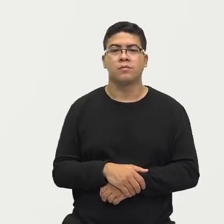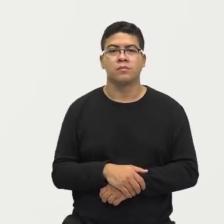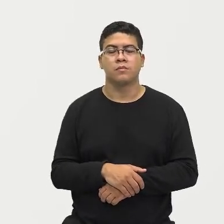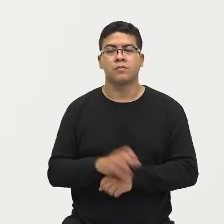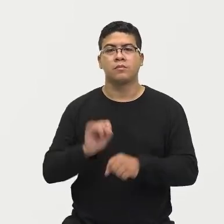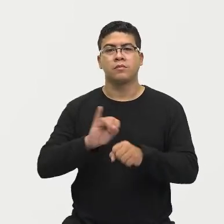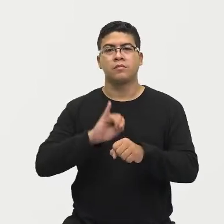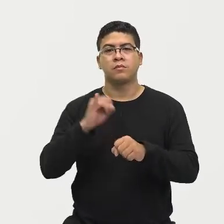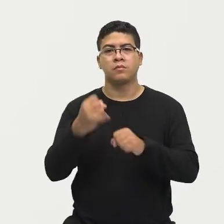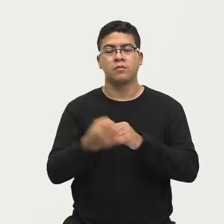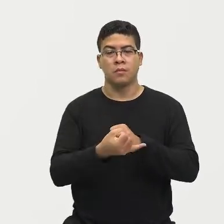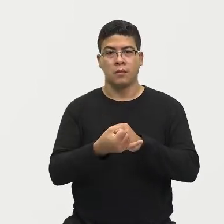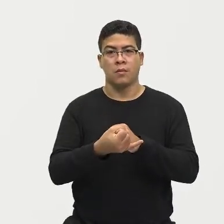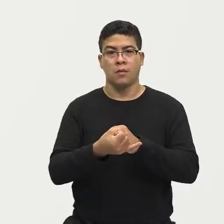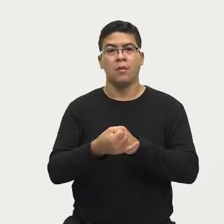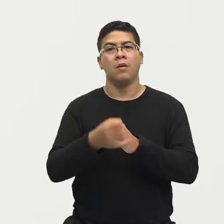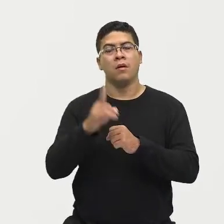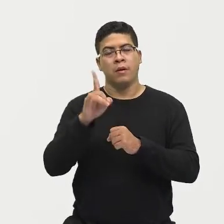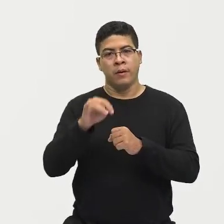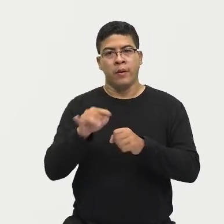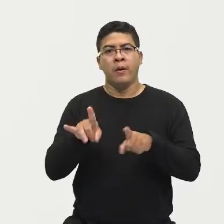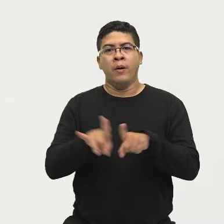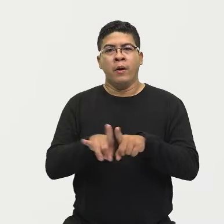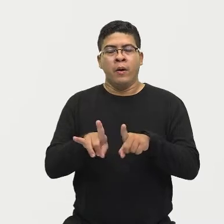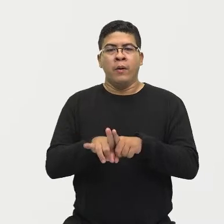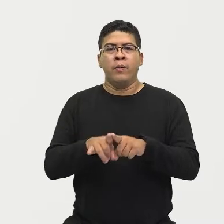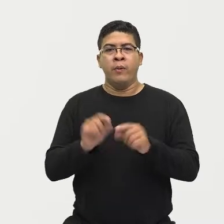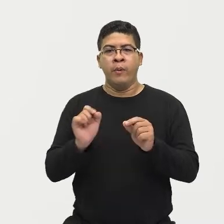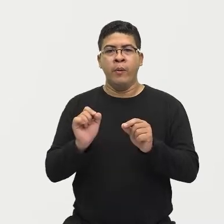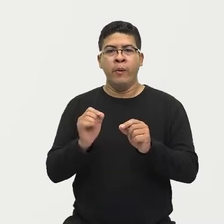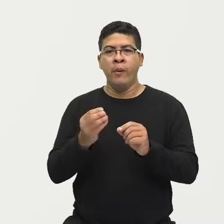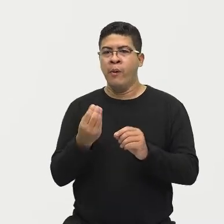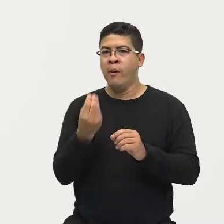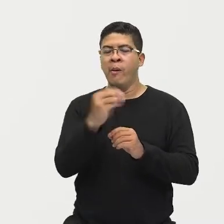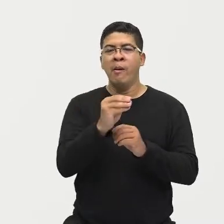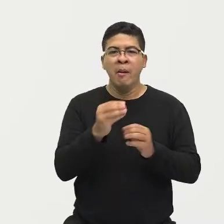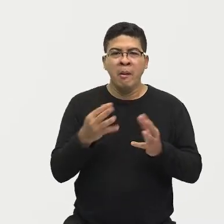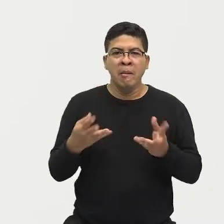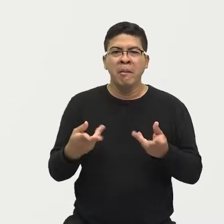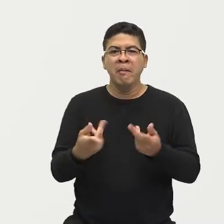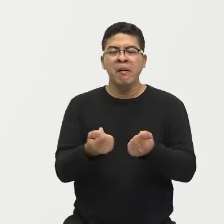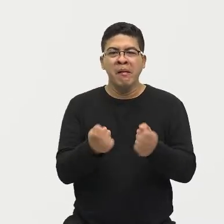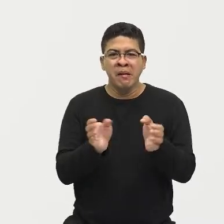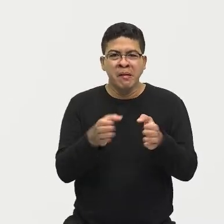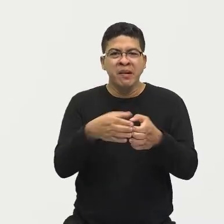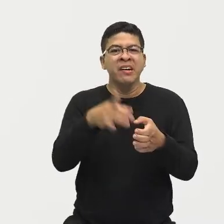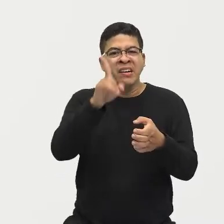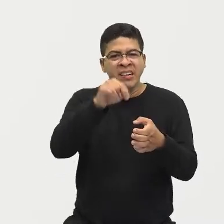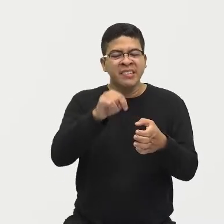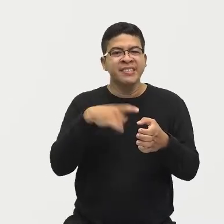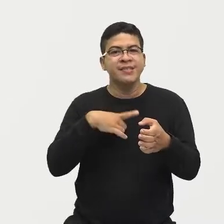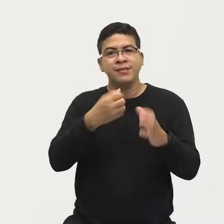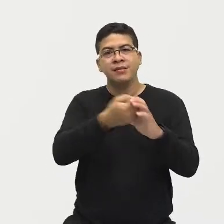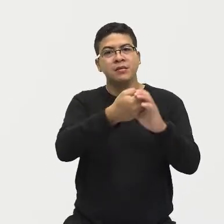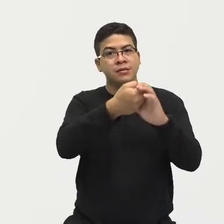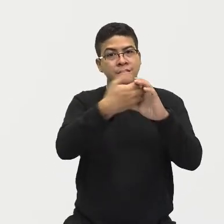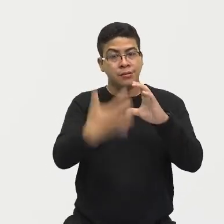adjetivo. Adjetivo, ela vai indicar uma classe de palavras encarregada de